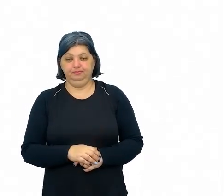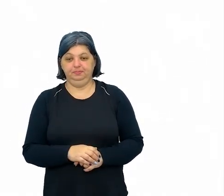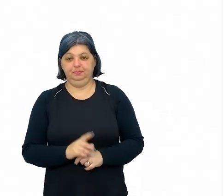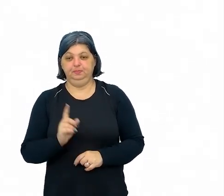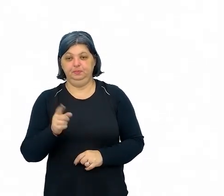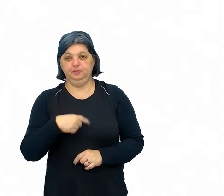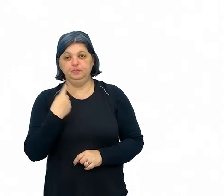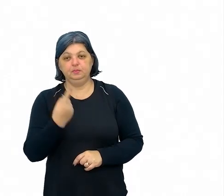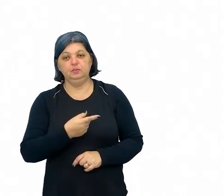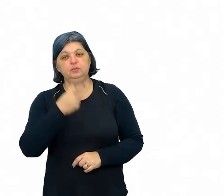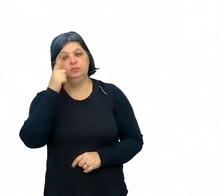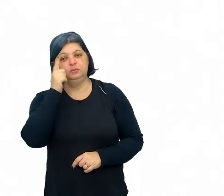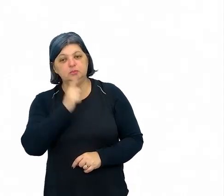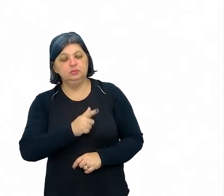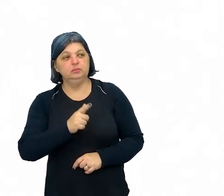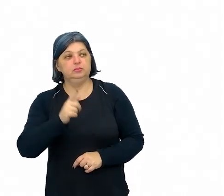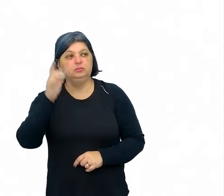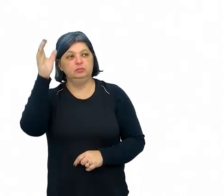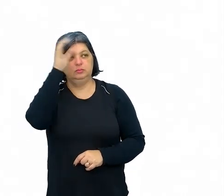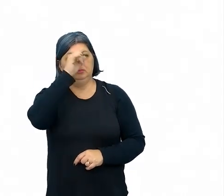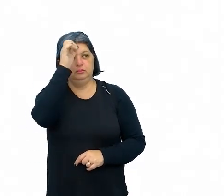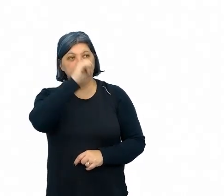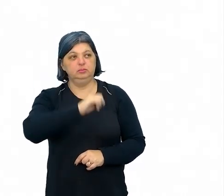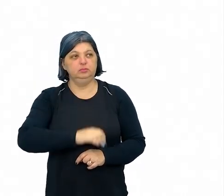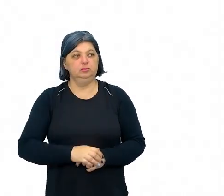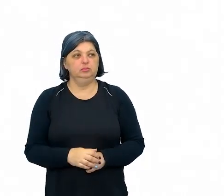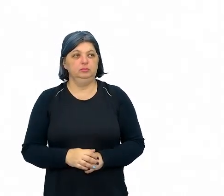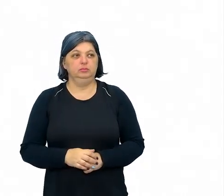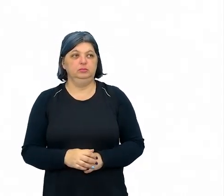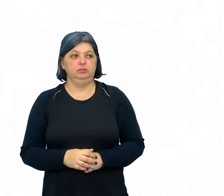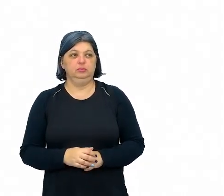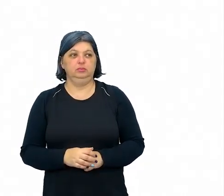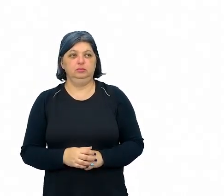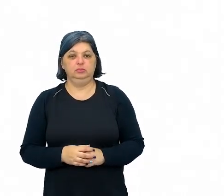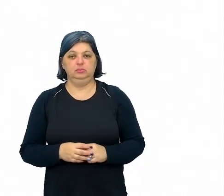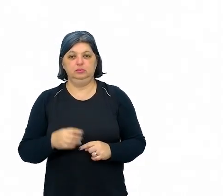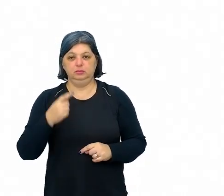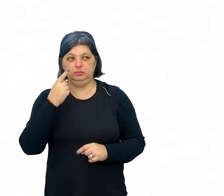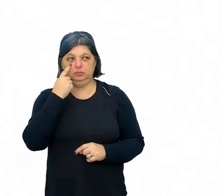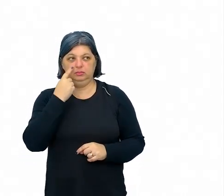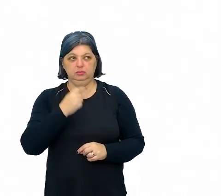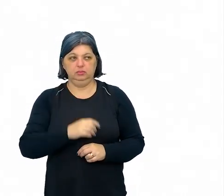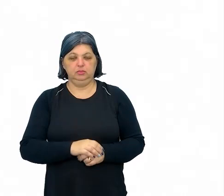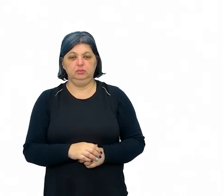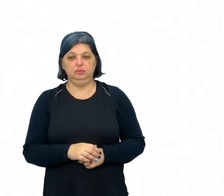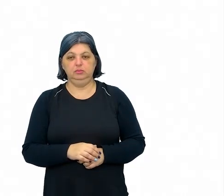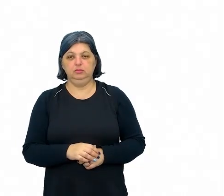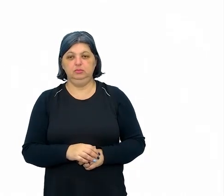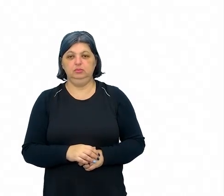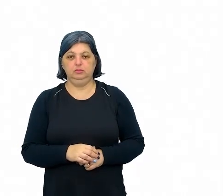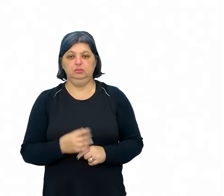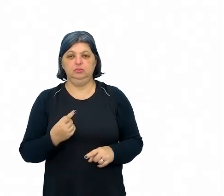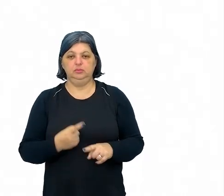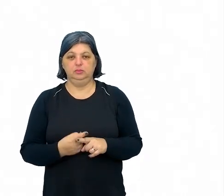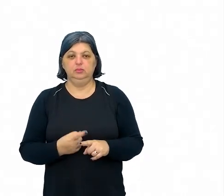já consegue já prever quais são essas dificuldades. No nosso encontro passado, quando a gente falou do